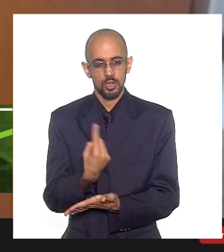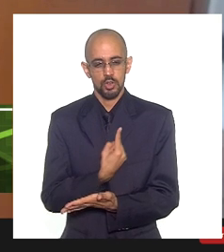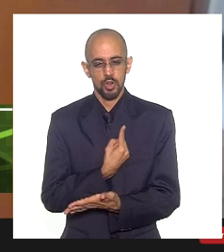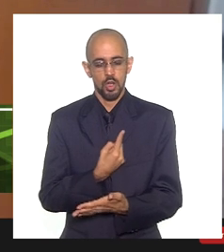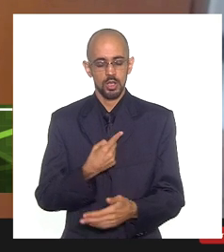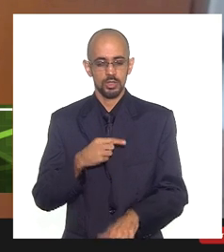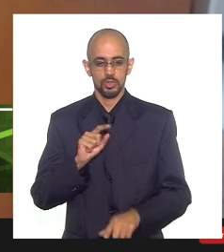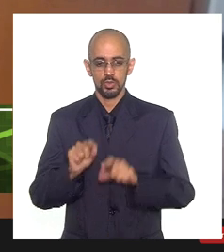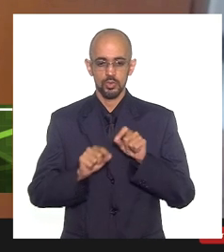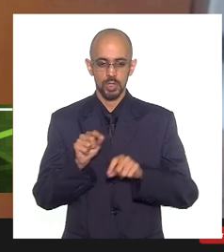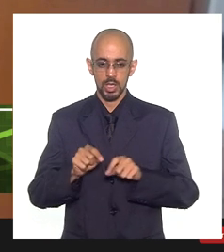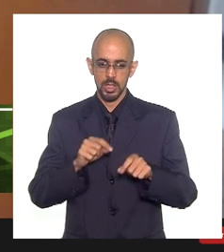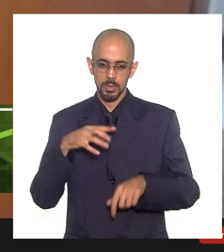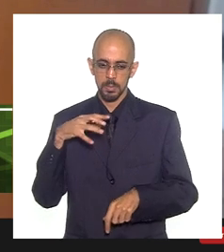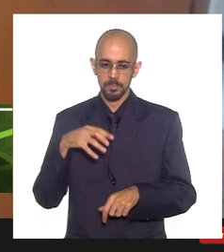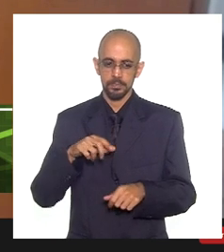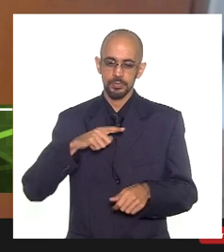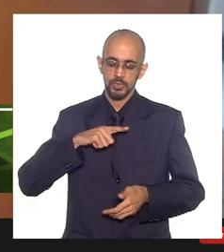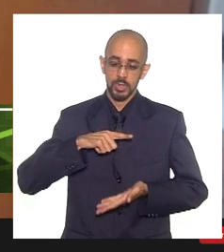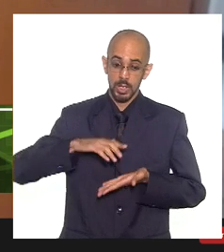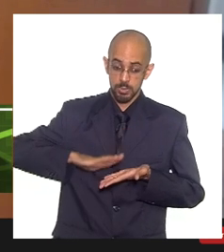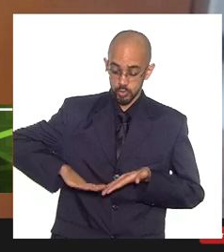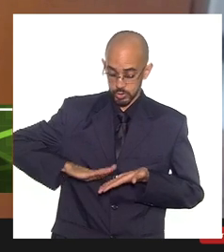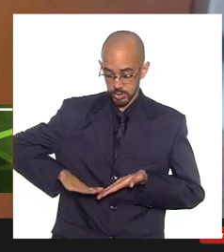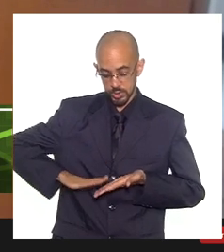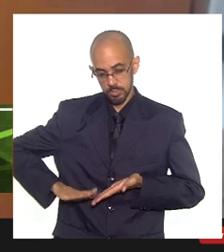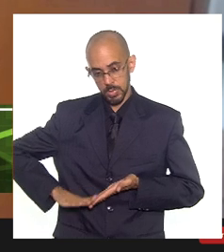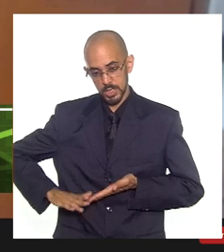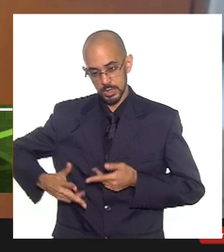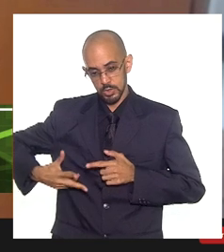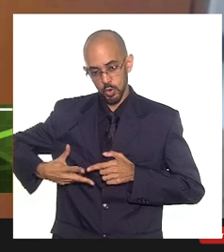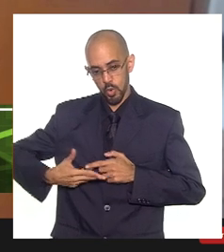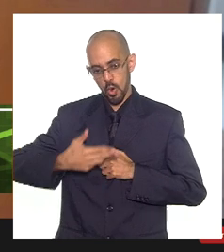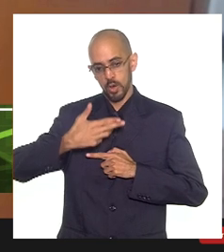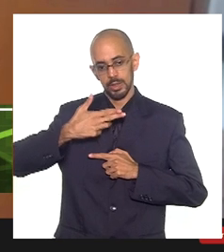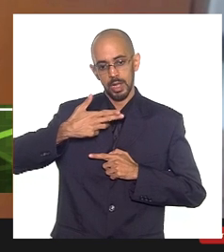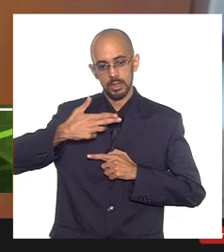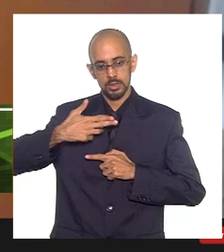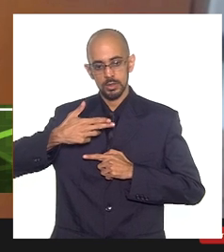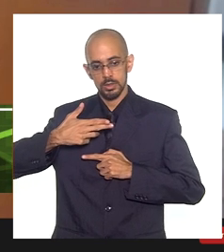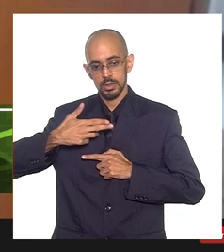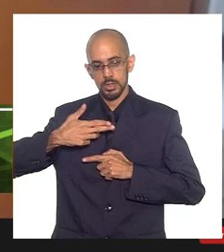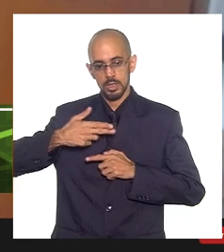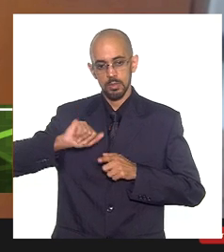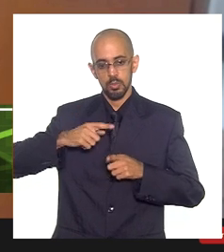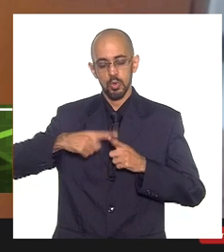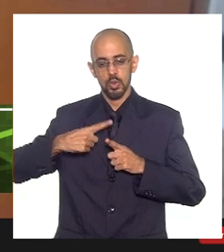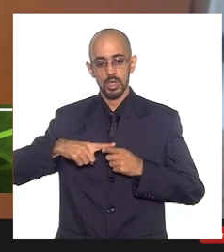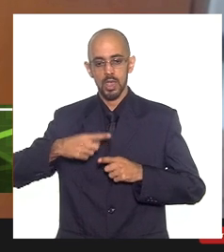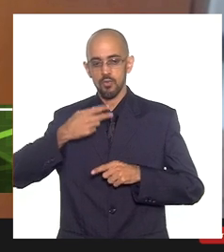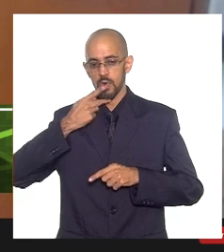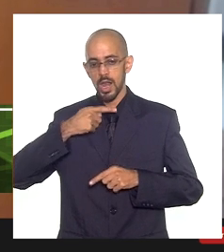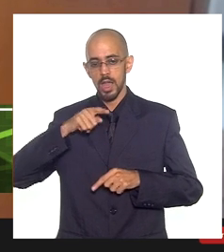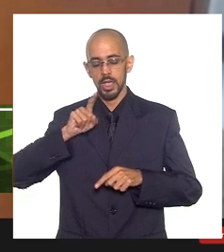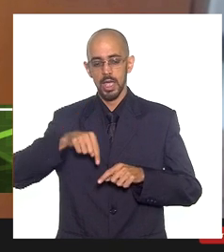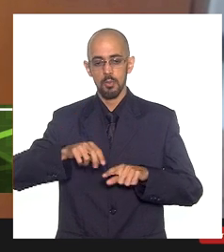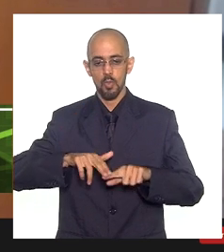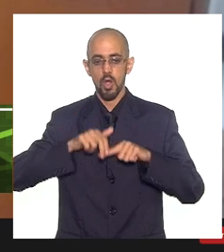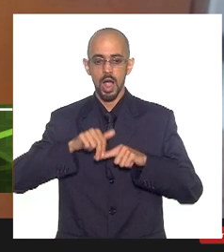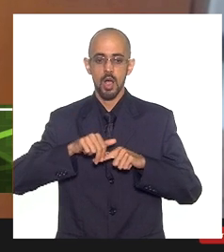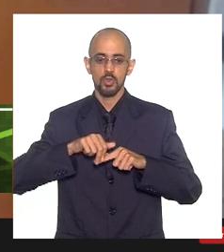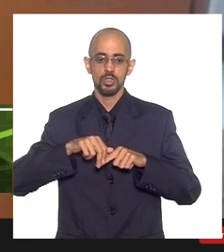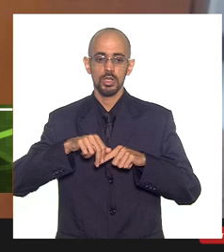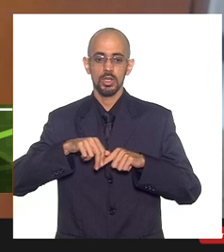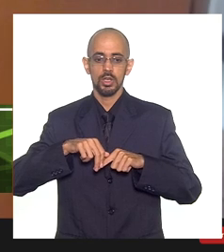nossas despesas tolidas por alegação de violação do regime de recuperação fiscal